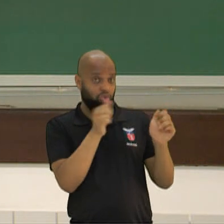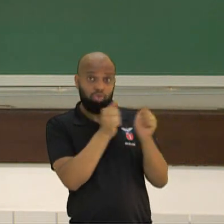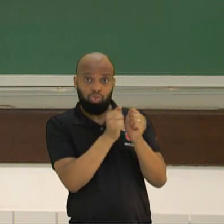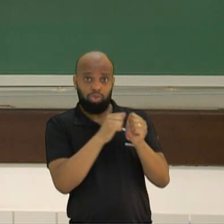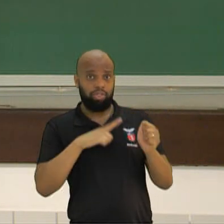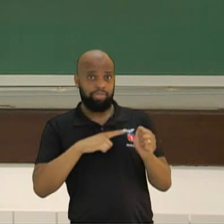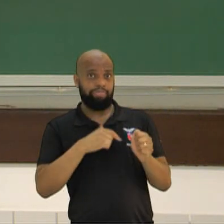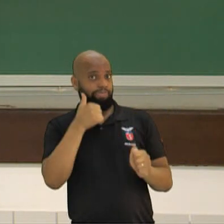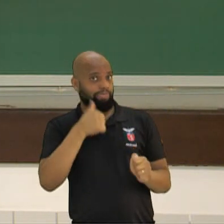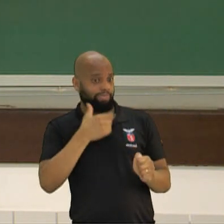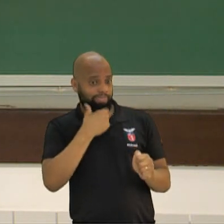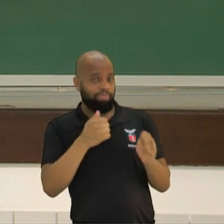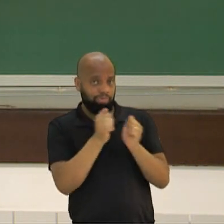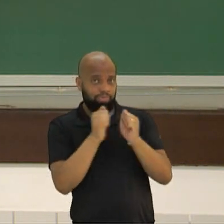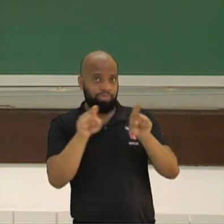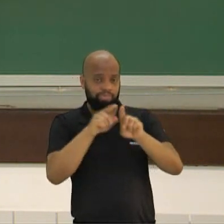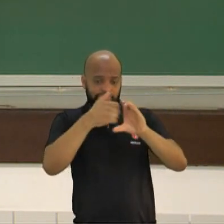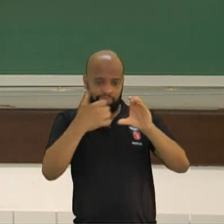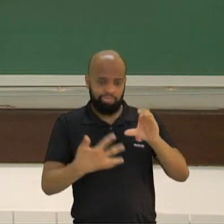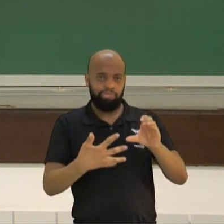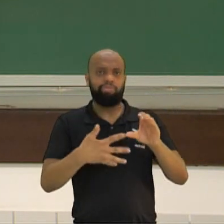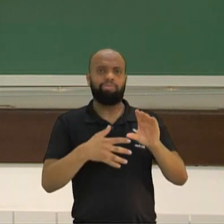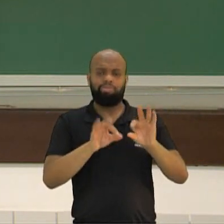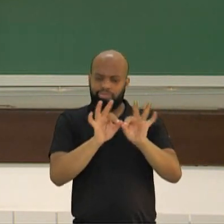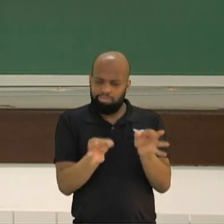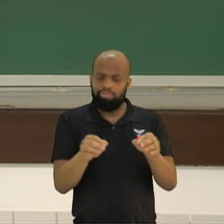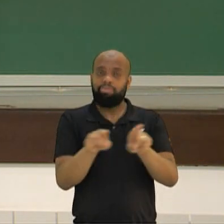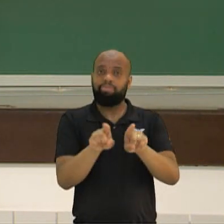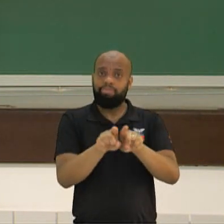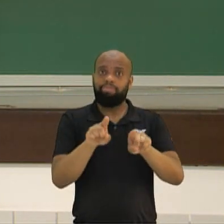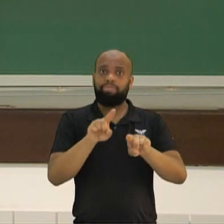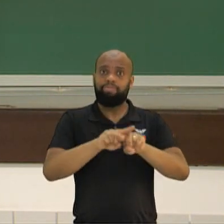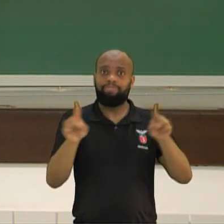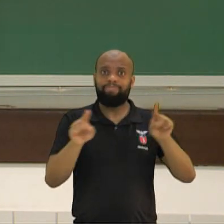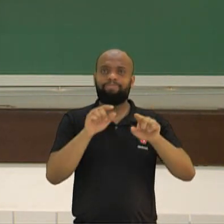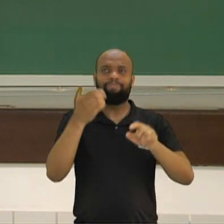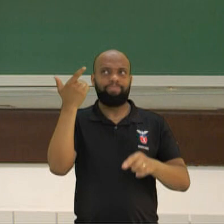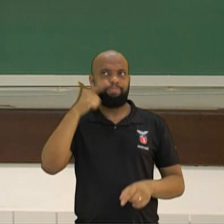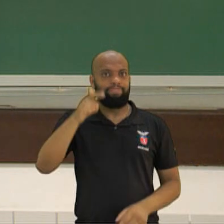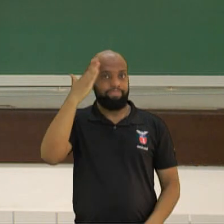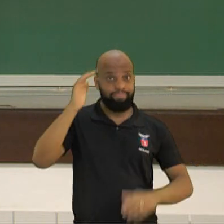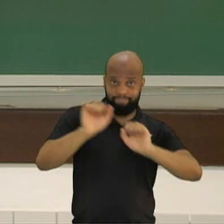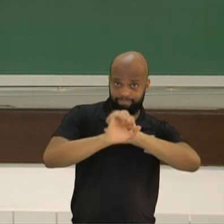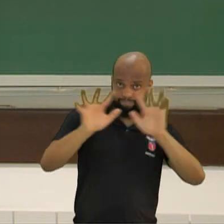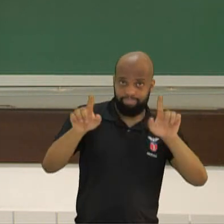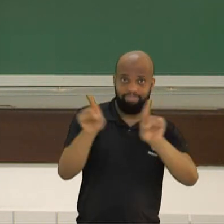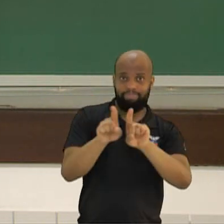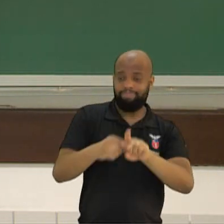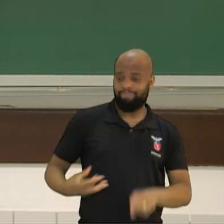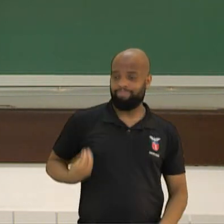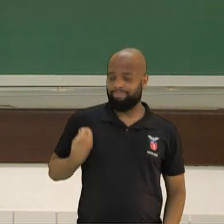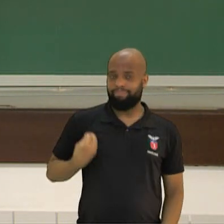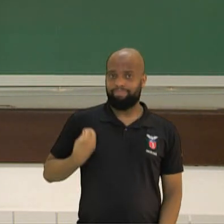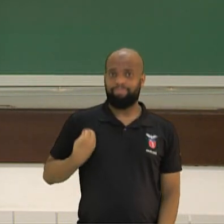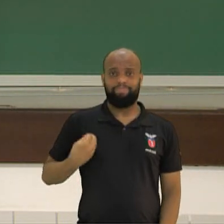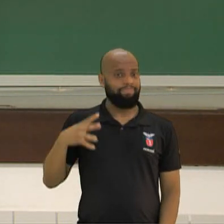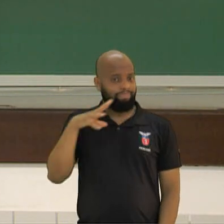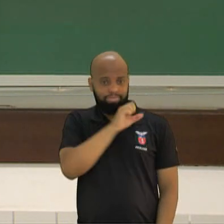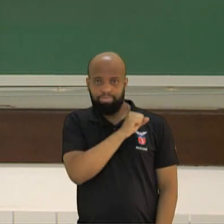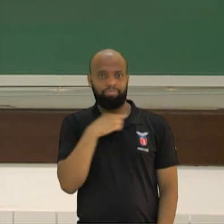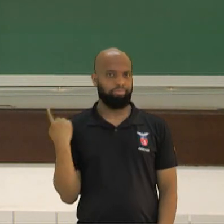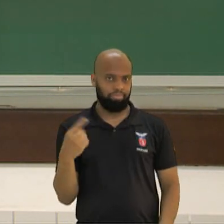simples, características bem definidas, ciclo de vida muito curto, né? Alto número de descendentes, toda vez